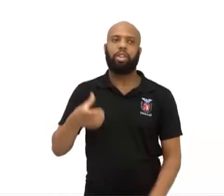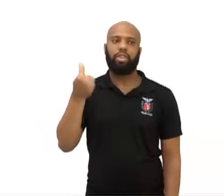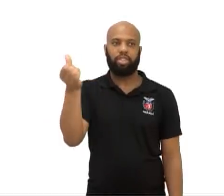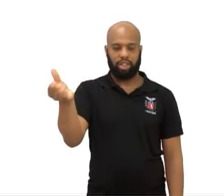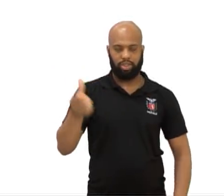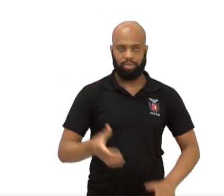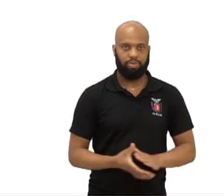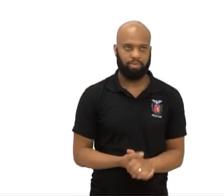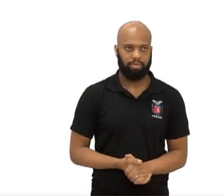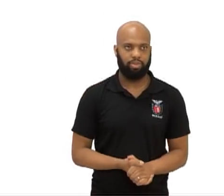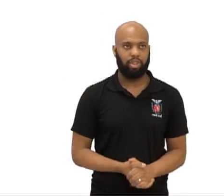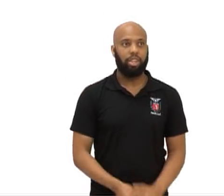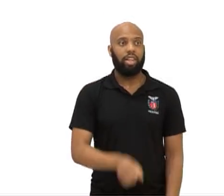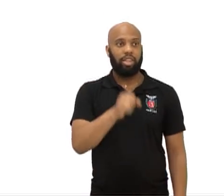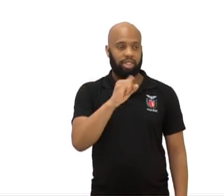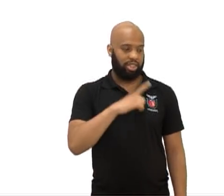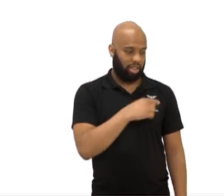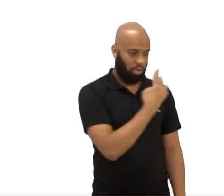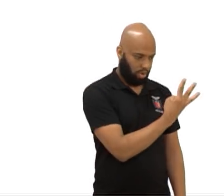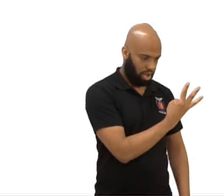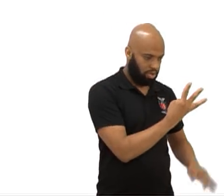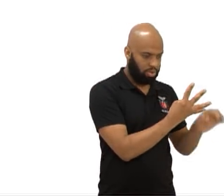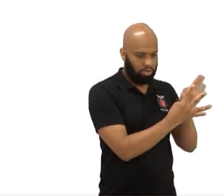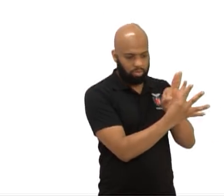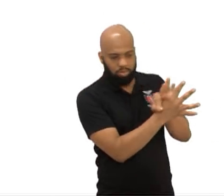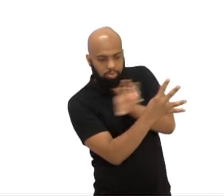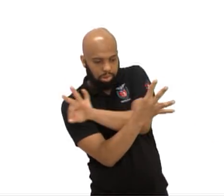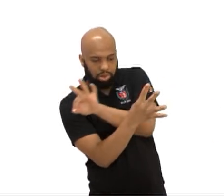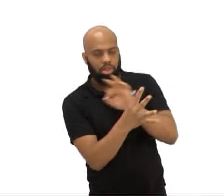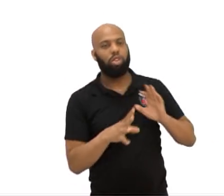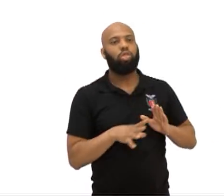é 6. Se aqui tem raio